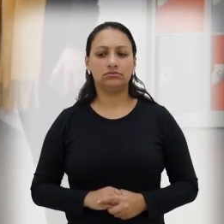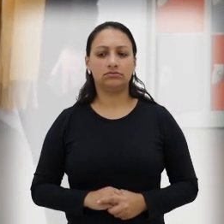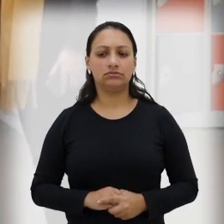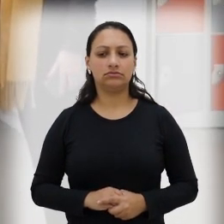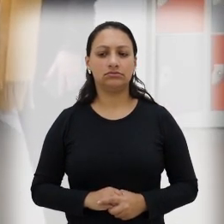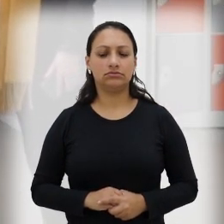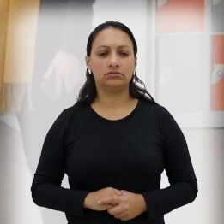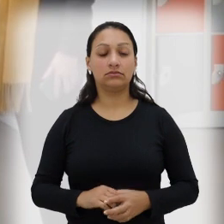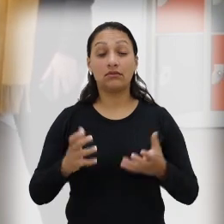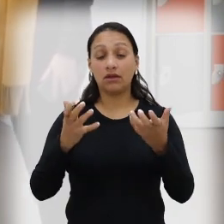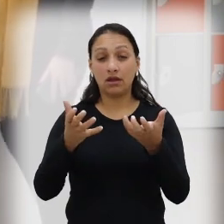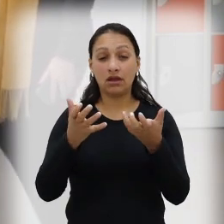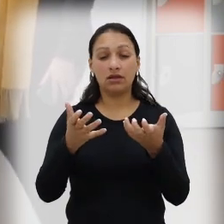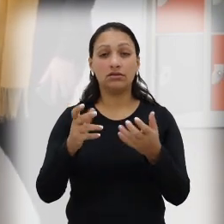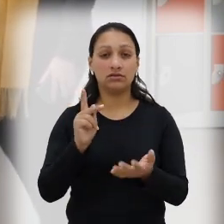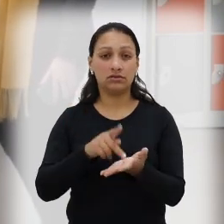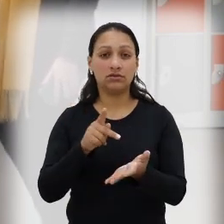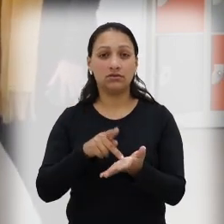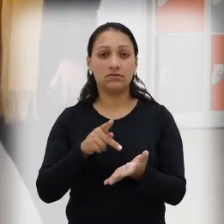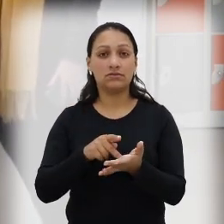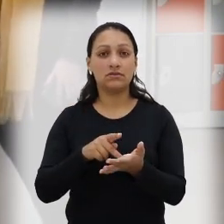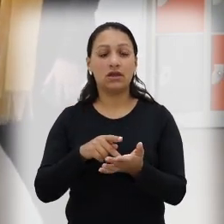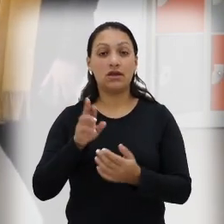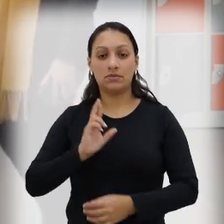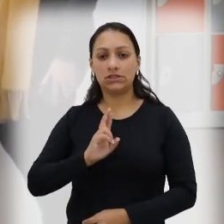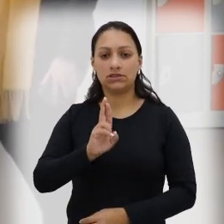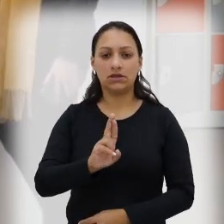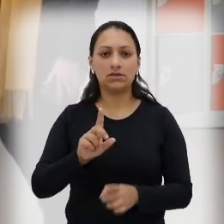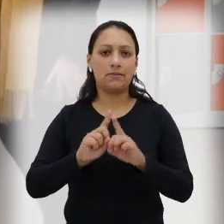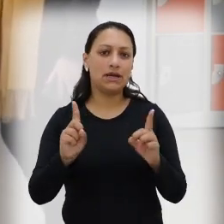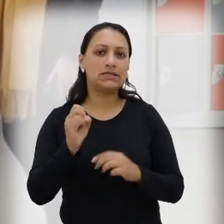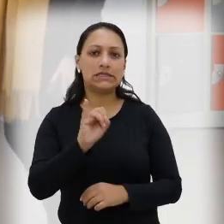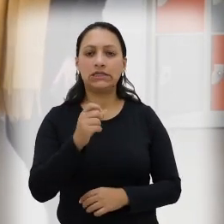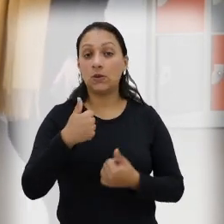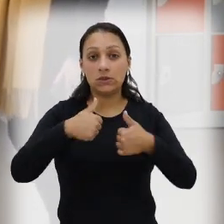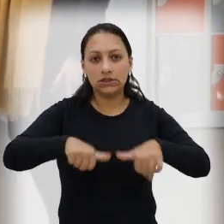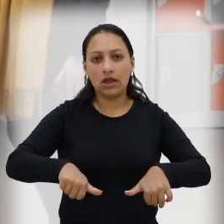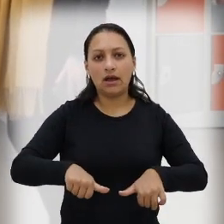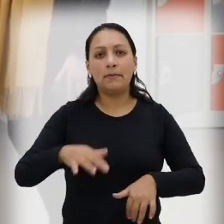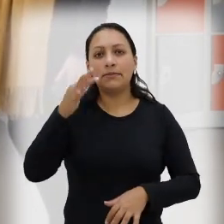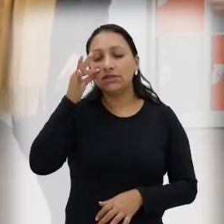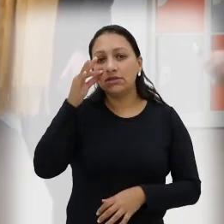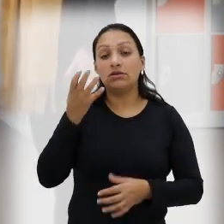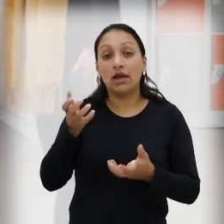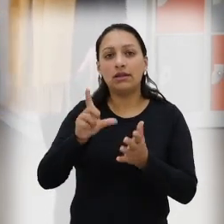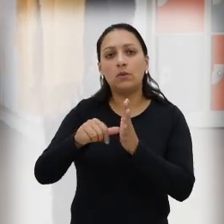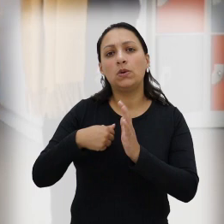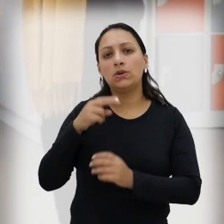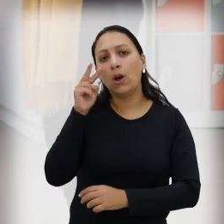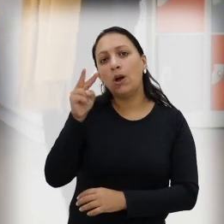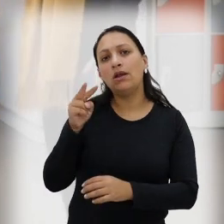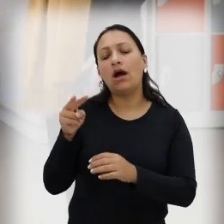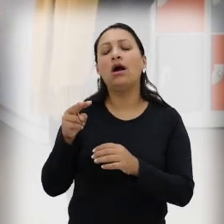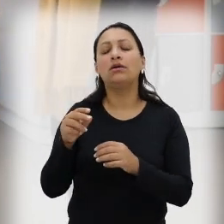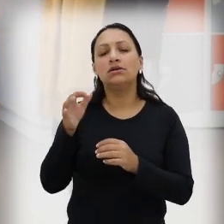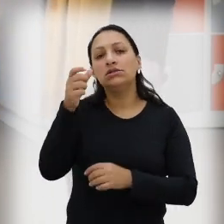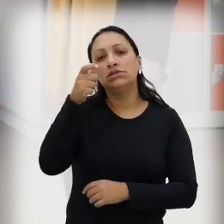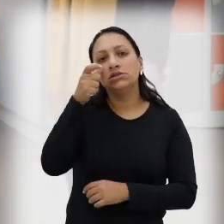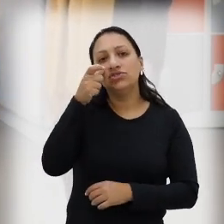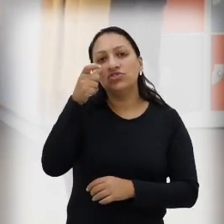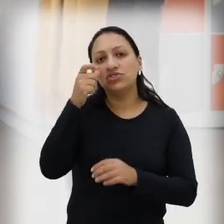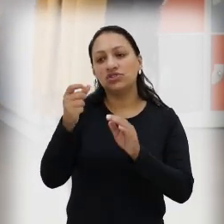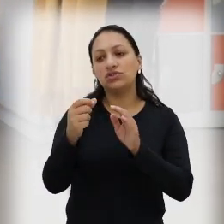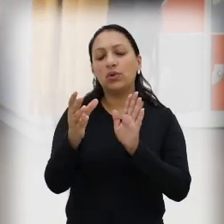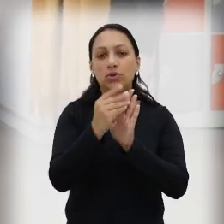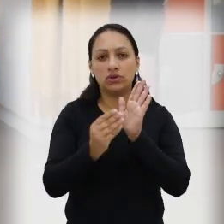Ela quer, na realidade, estar alguém lá, mas se tu não estiver presente, tu quer poder olhar o conteúdo. Isso. Fica gravado, a